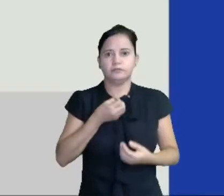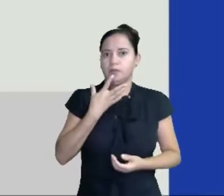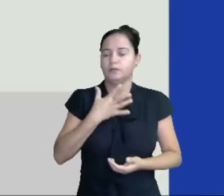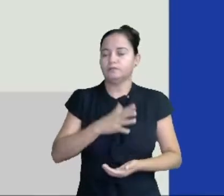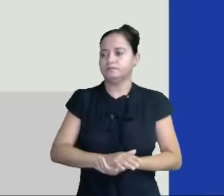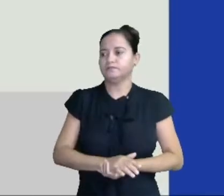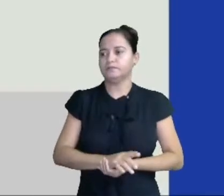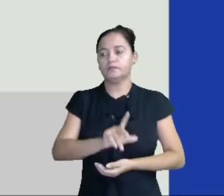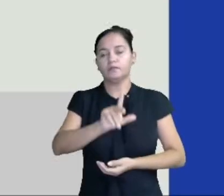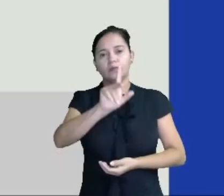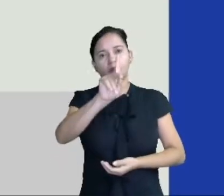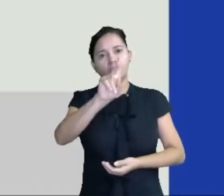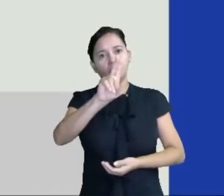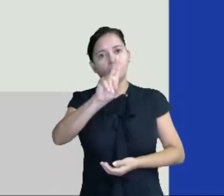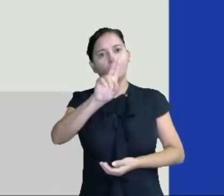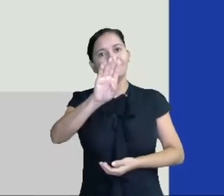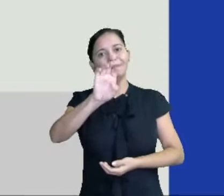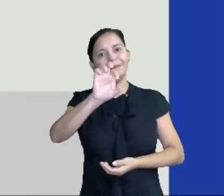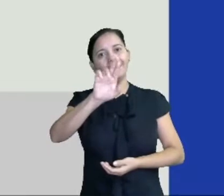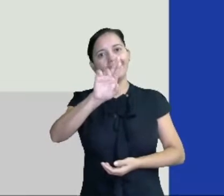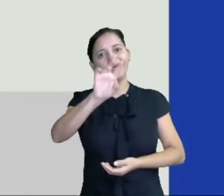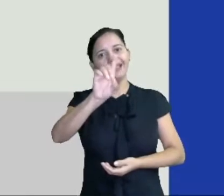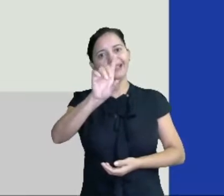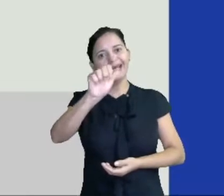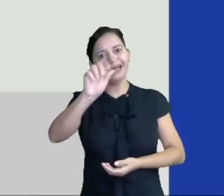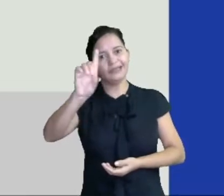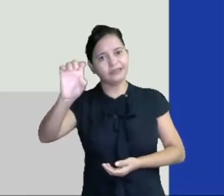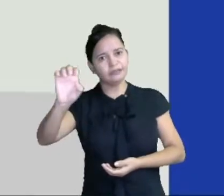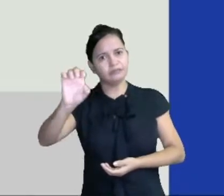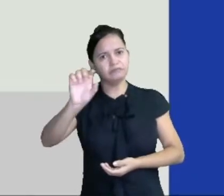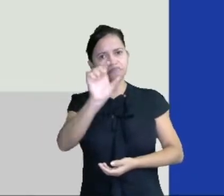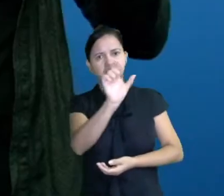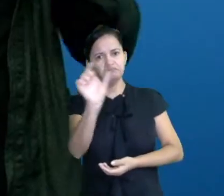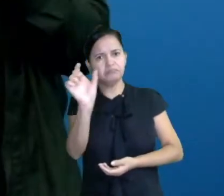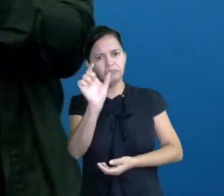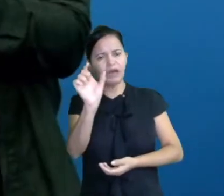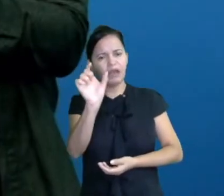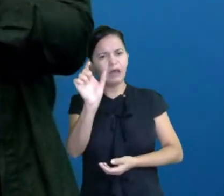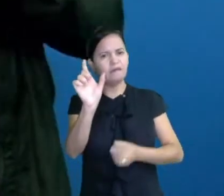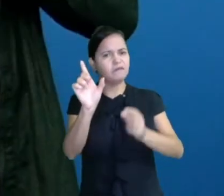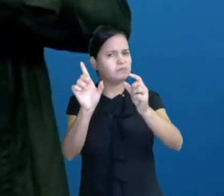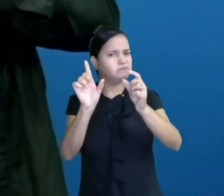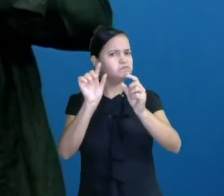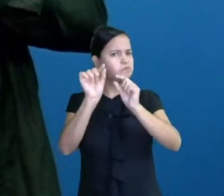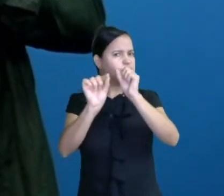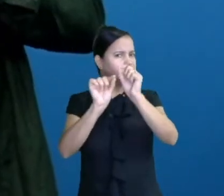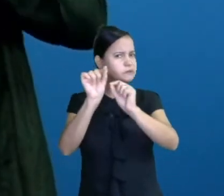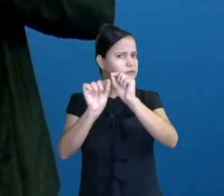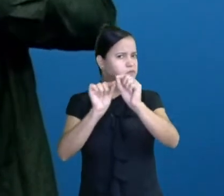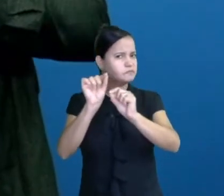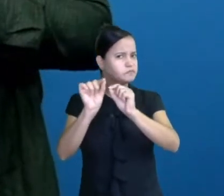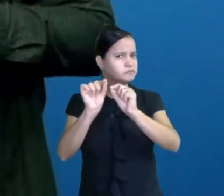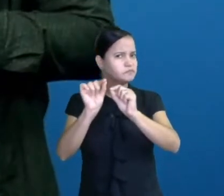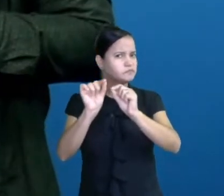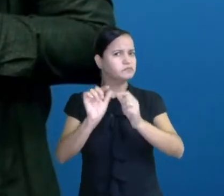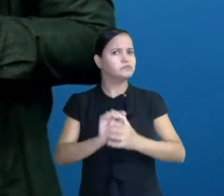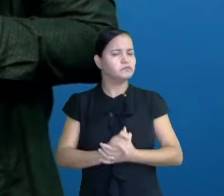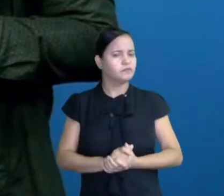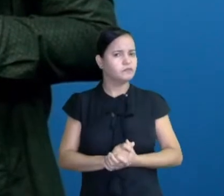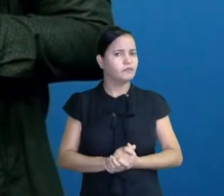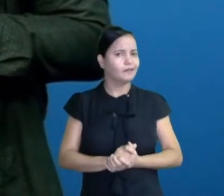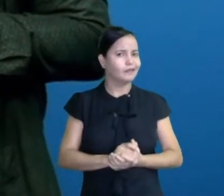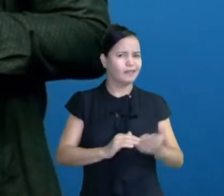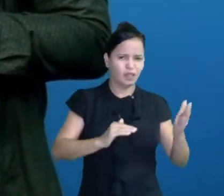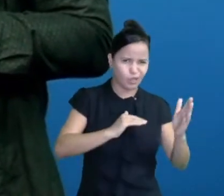puberdade? E aqui, gente, esse contexto aqui não é algo fechado não, viu, gente? É apenas um consenso geral. Mas não quer dizer que necessariamente isso é